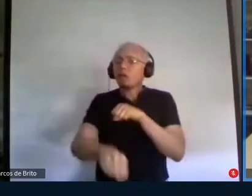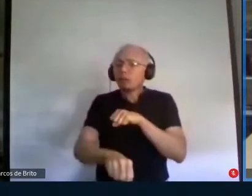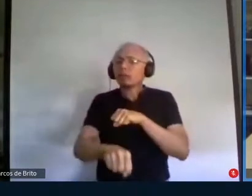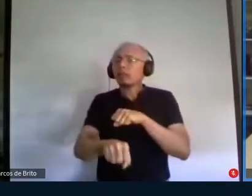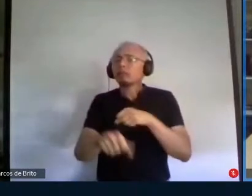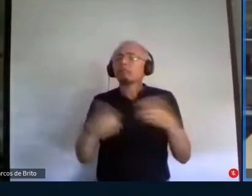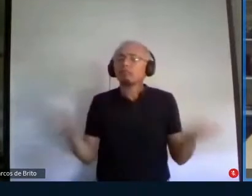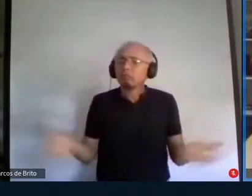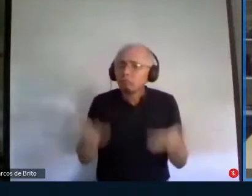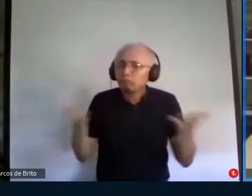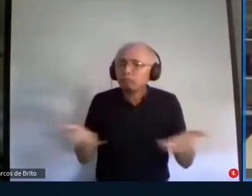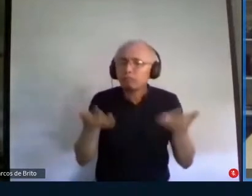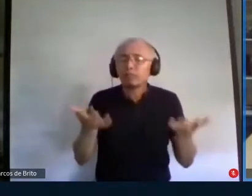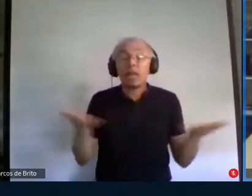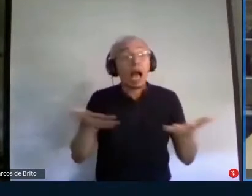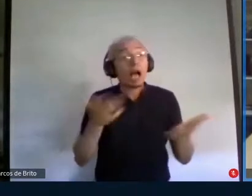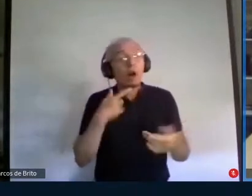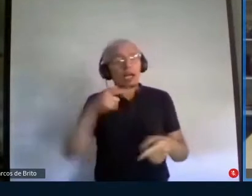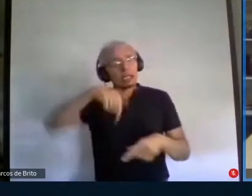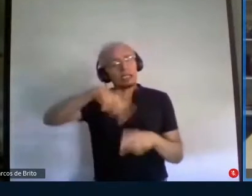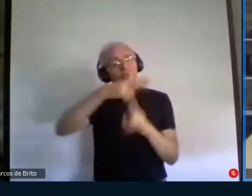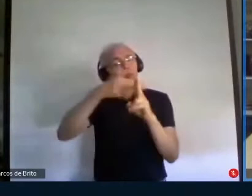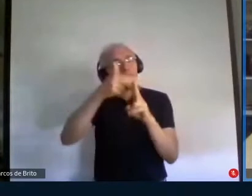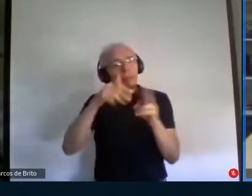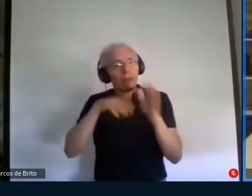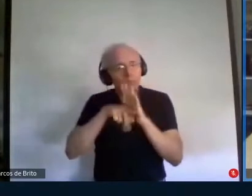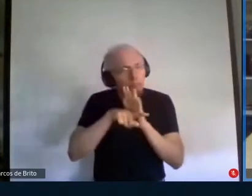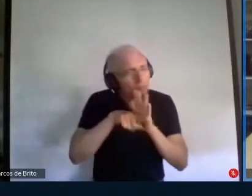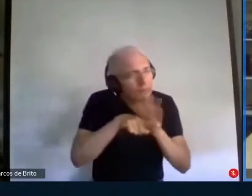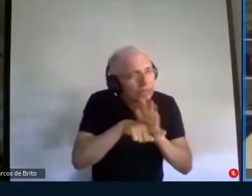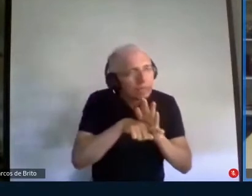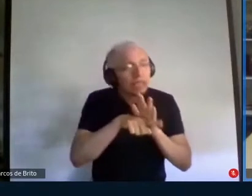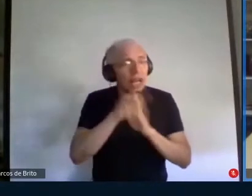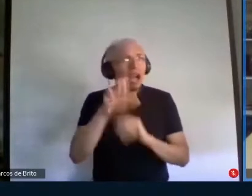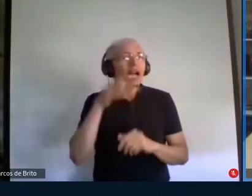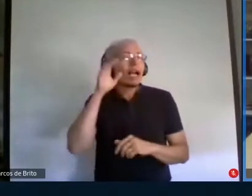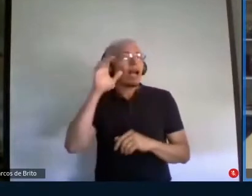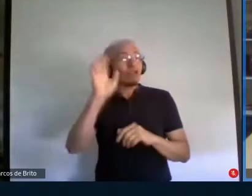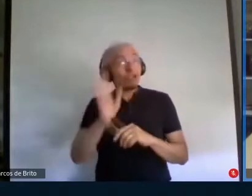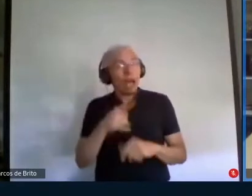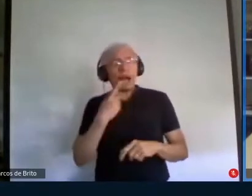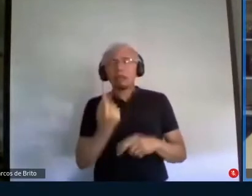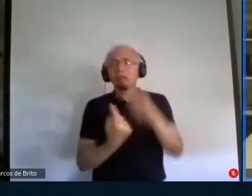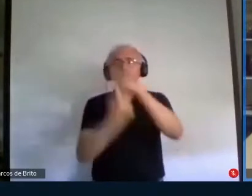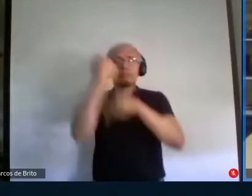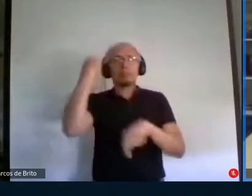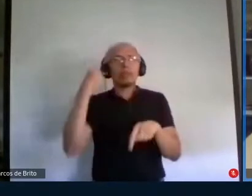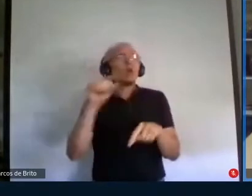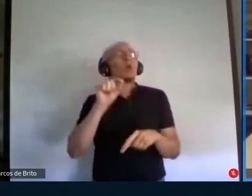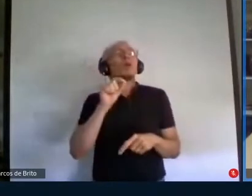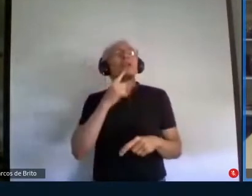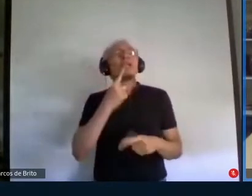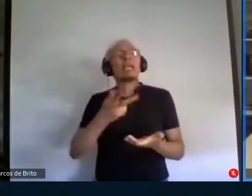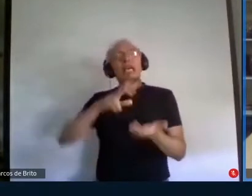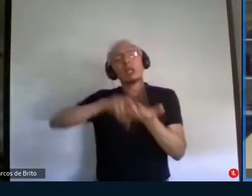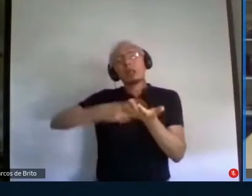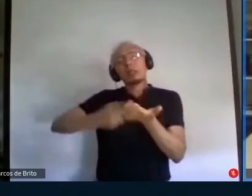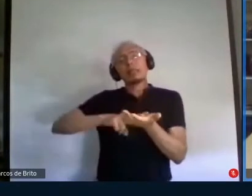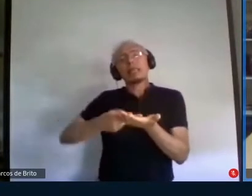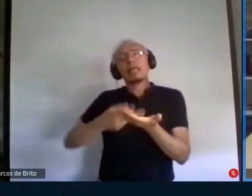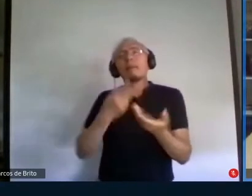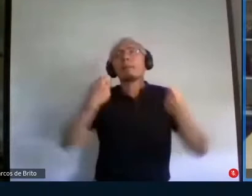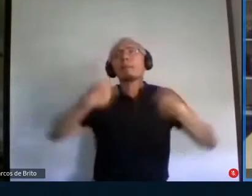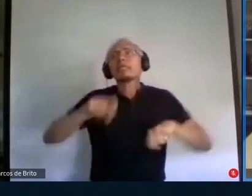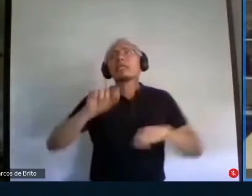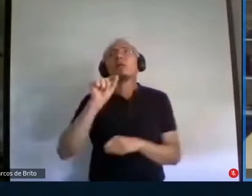caminho de pesquisa que o Carlos já iniciou, que é no âmbito de o que os intérpretes educacionais hoje